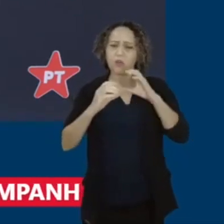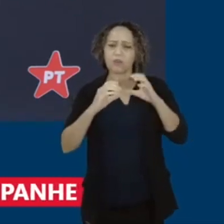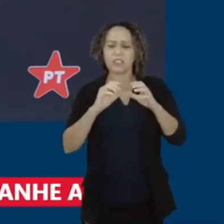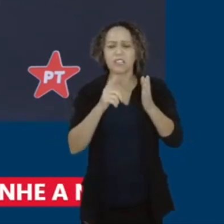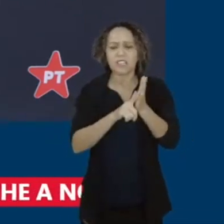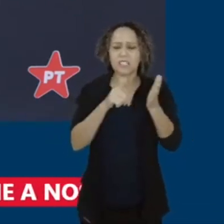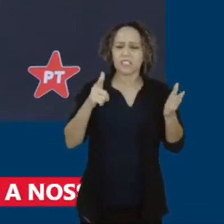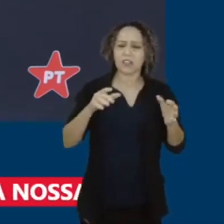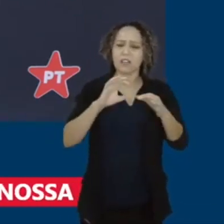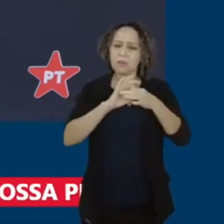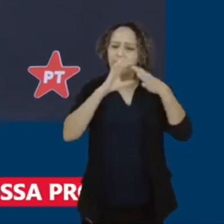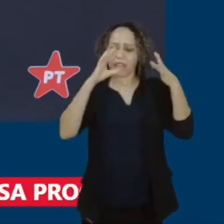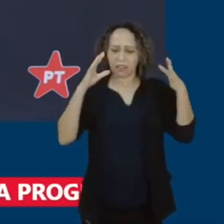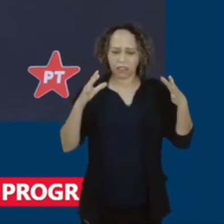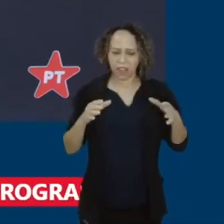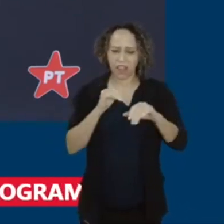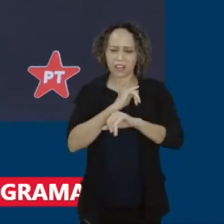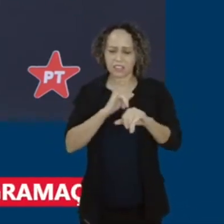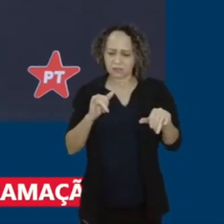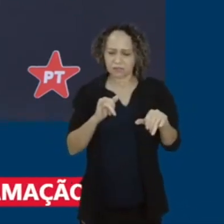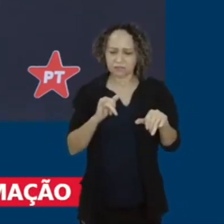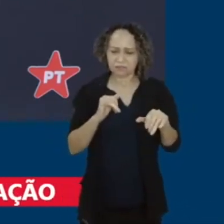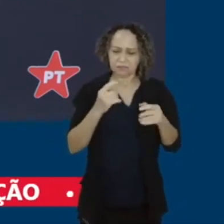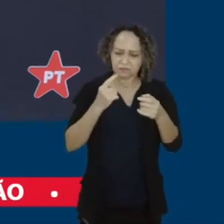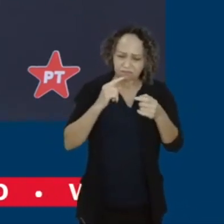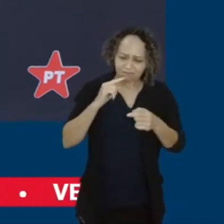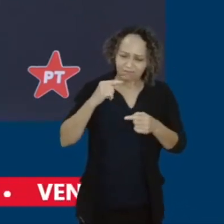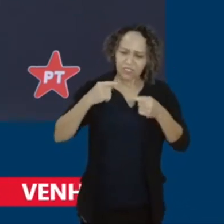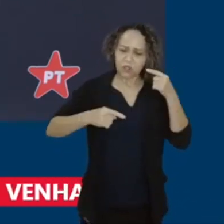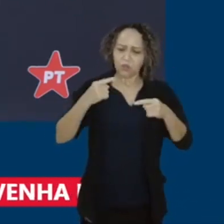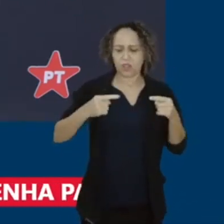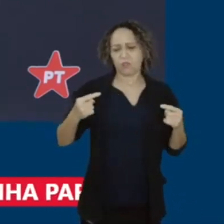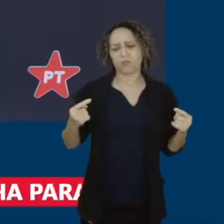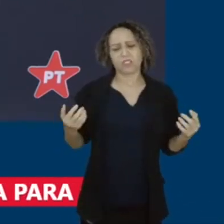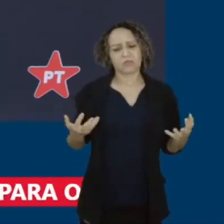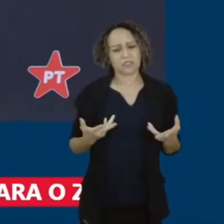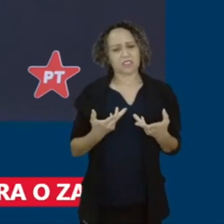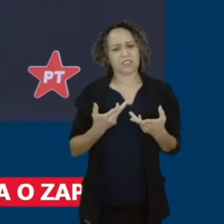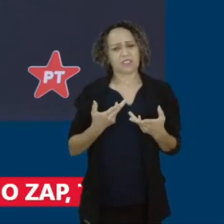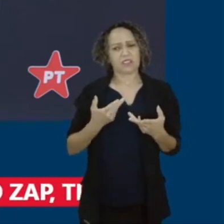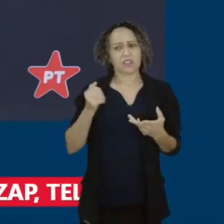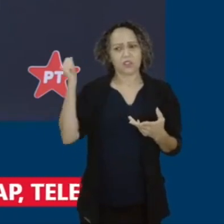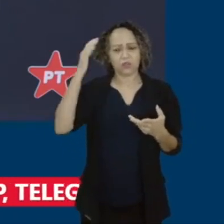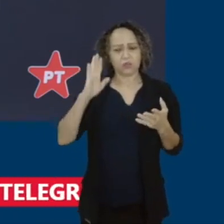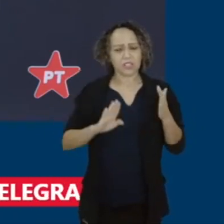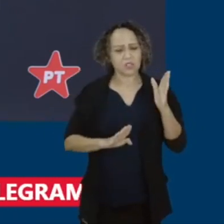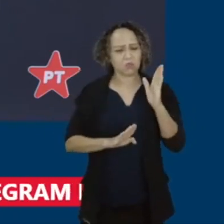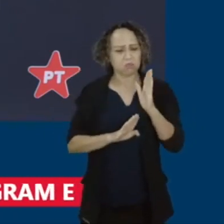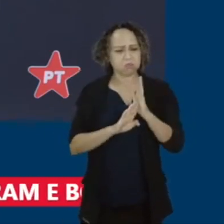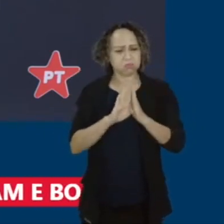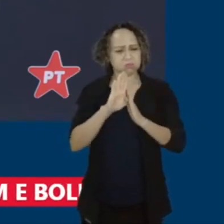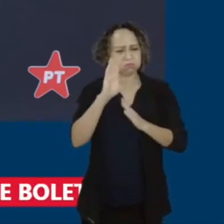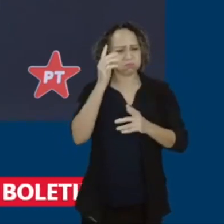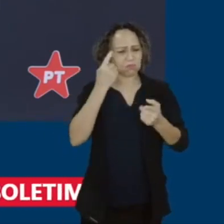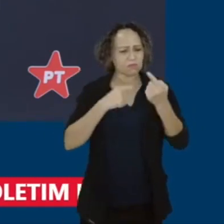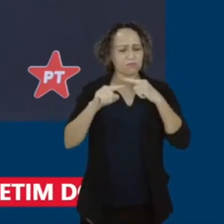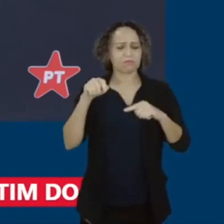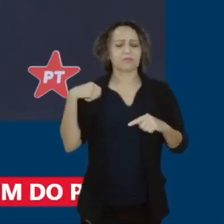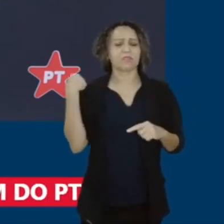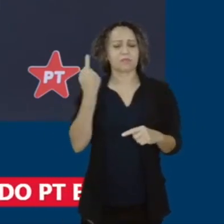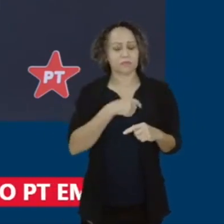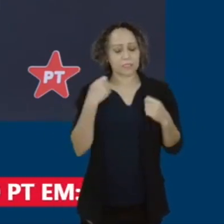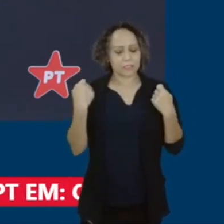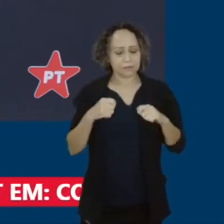de grande discussão política e de avanço do Brasil. Nós precisamos disso nesse momento. Agora, o que o Lula deixou